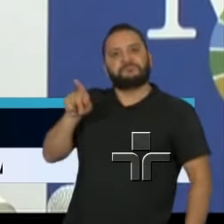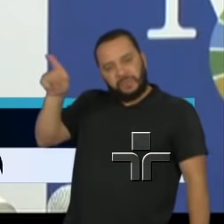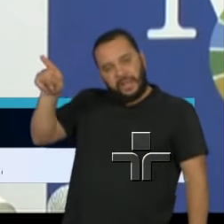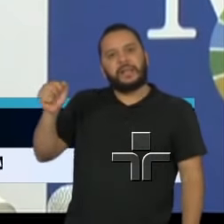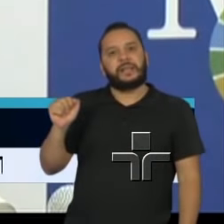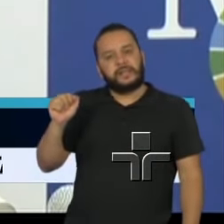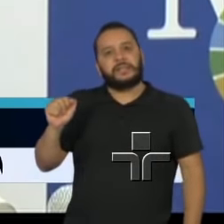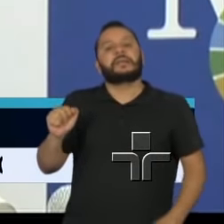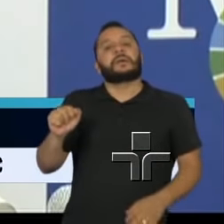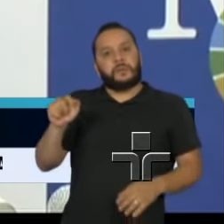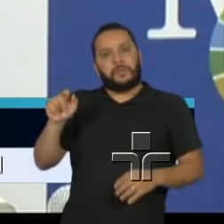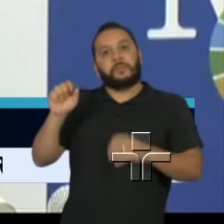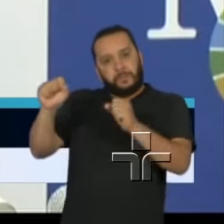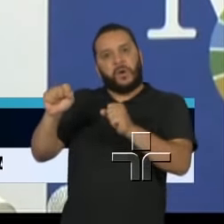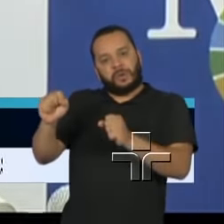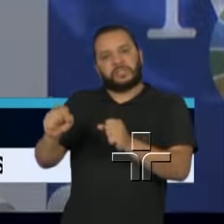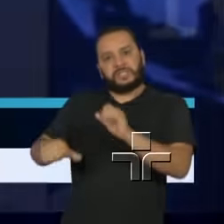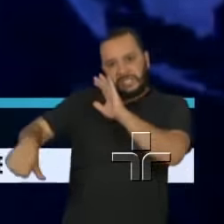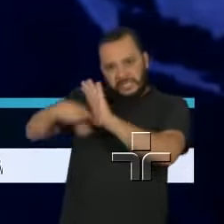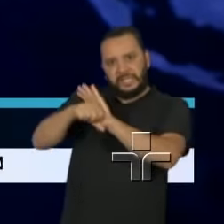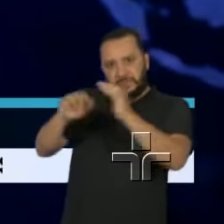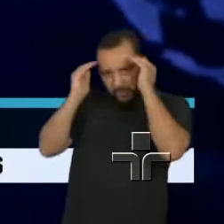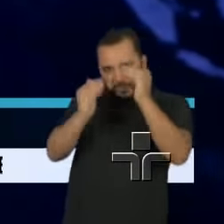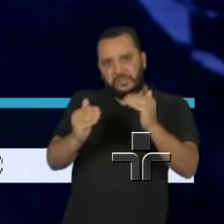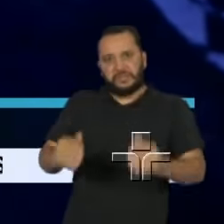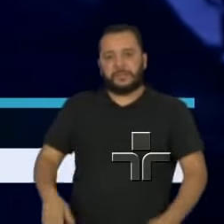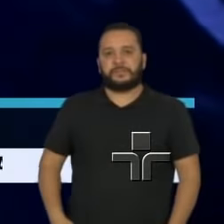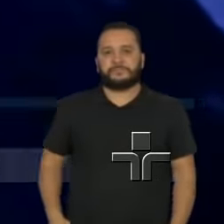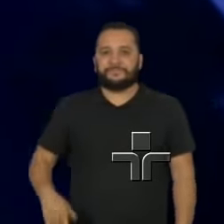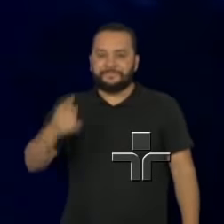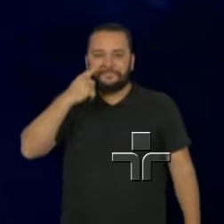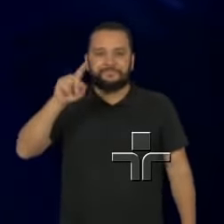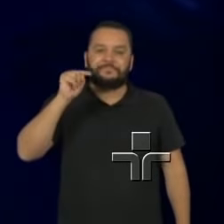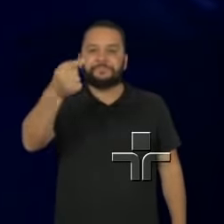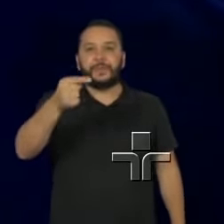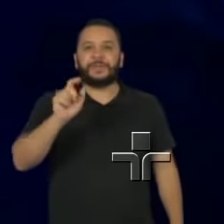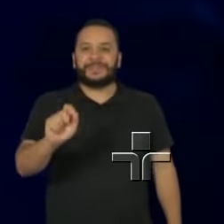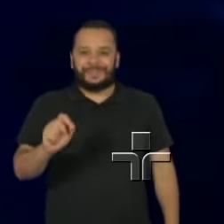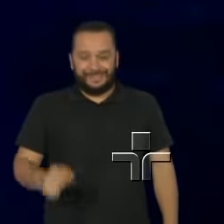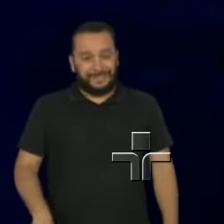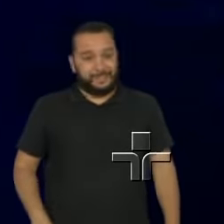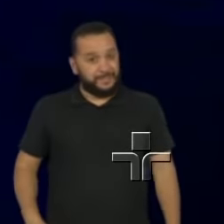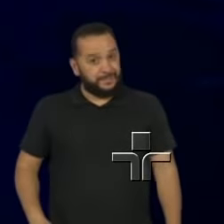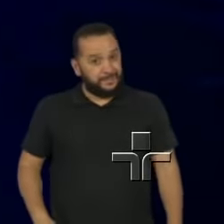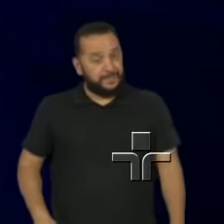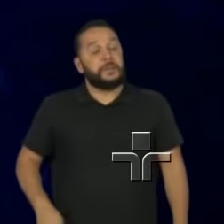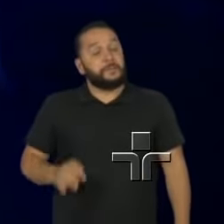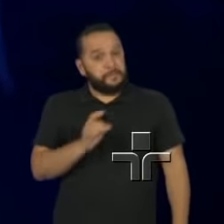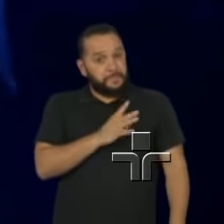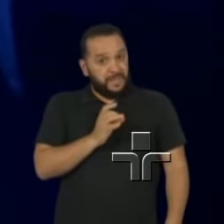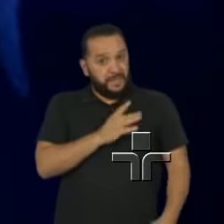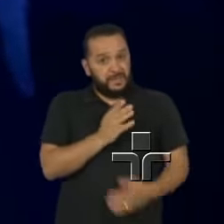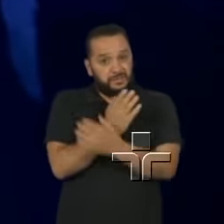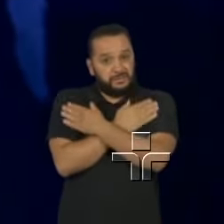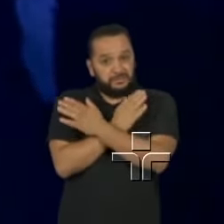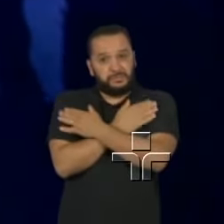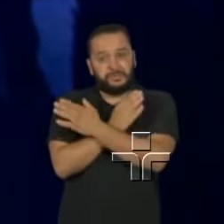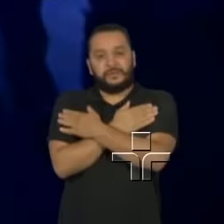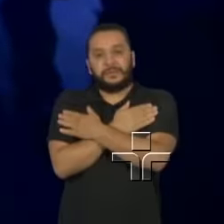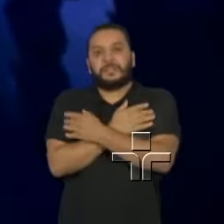criminais possam ser atendidos. E você vai ver em instantes, medo de desemprego recua no final